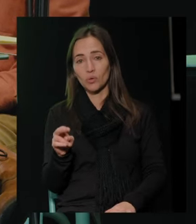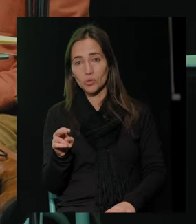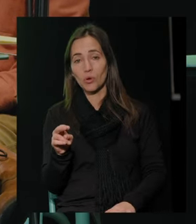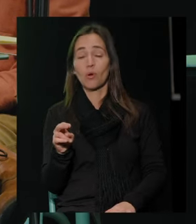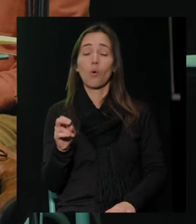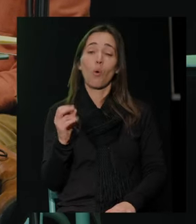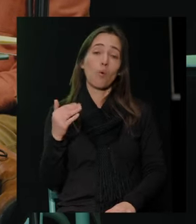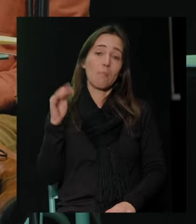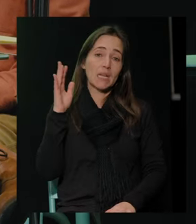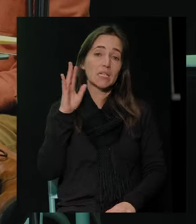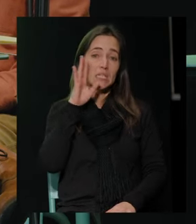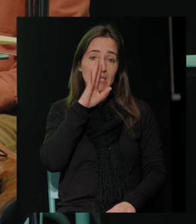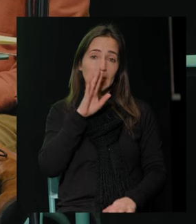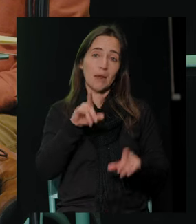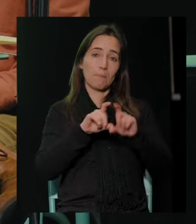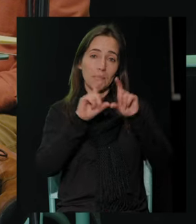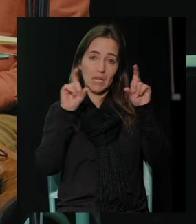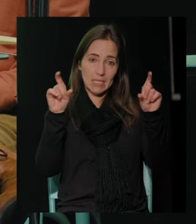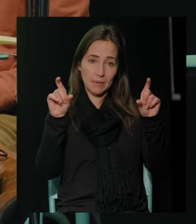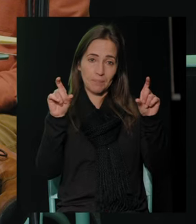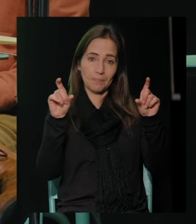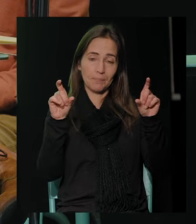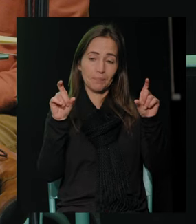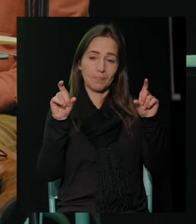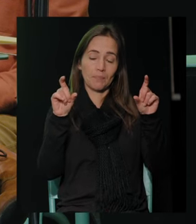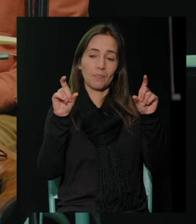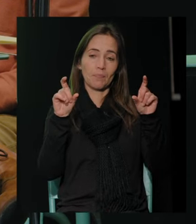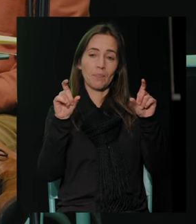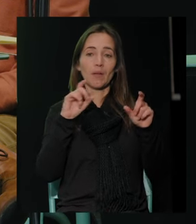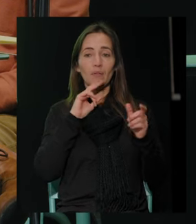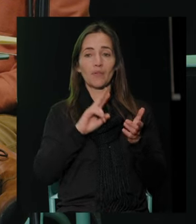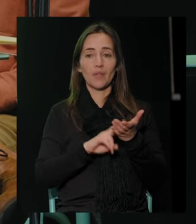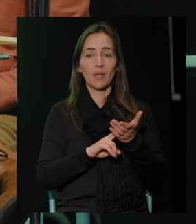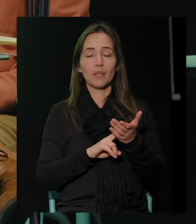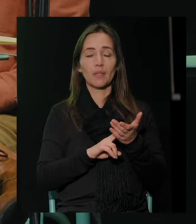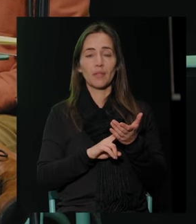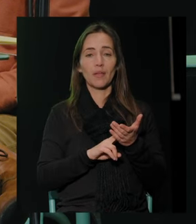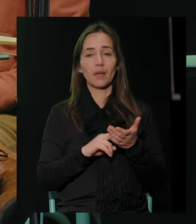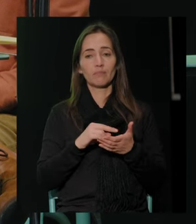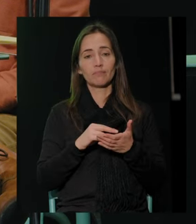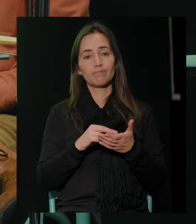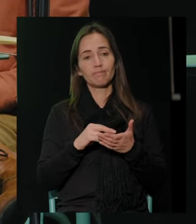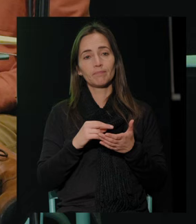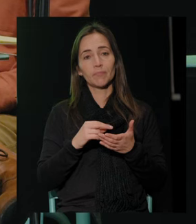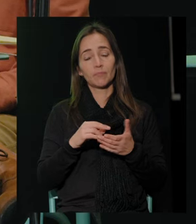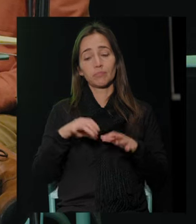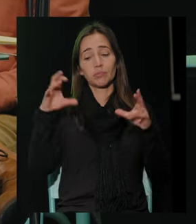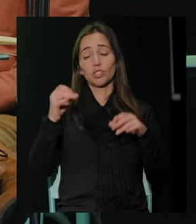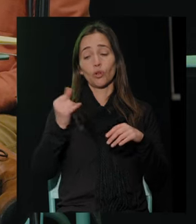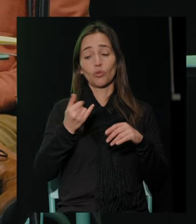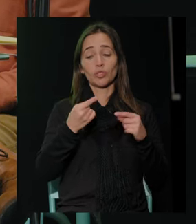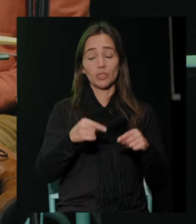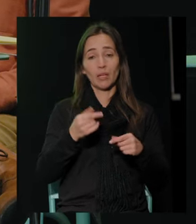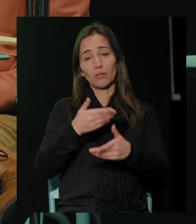valor mais alto, se for um caso de uma empresa, em que efetivamente estão a compensar a sua pegada ecológica e